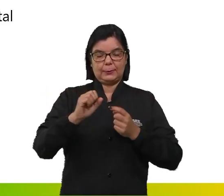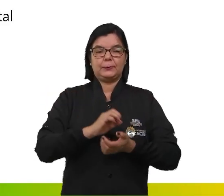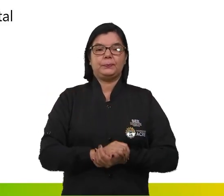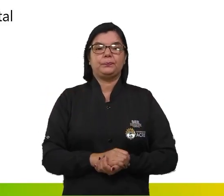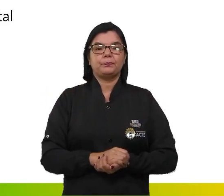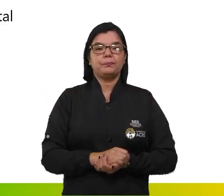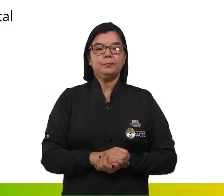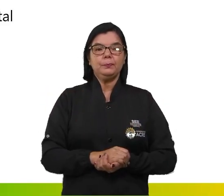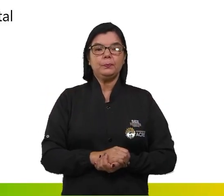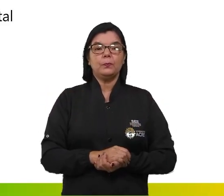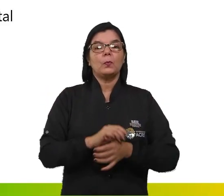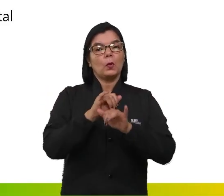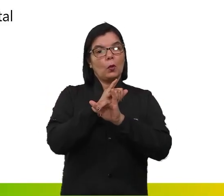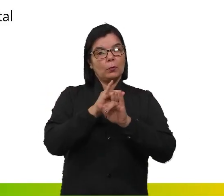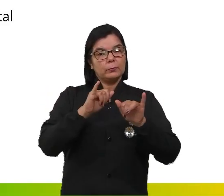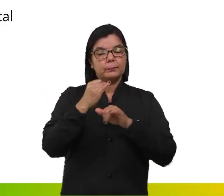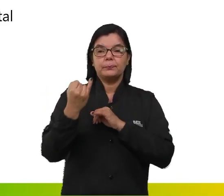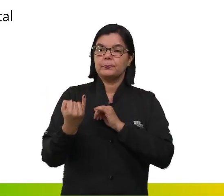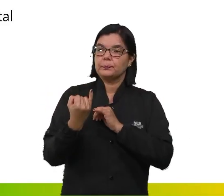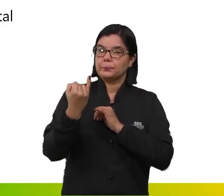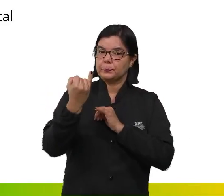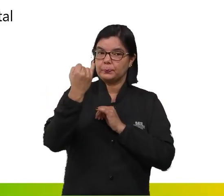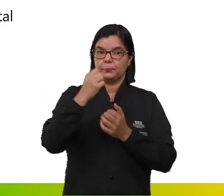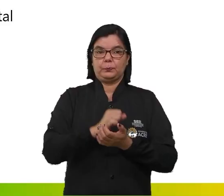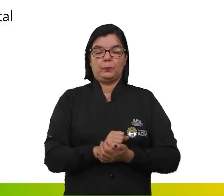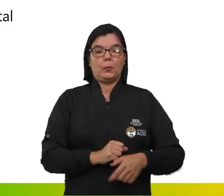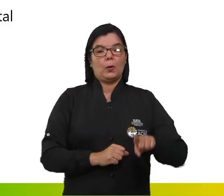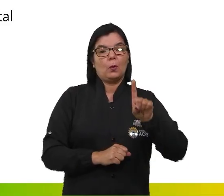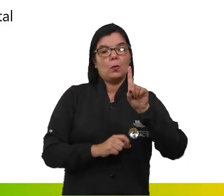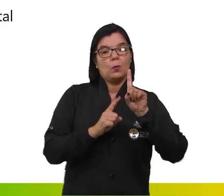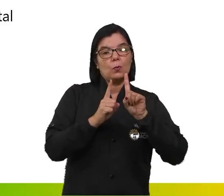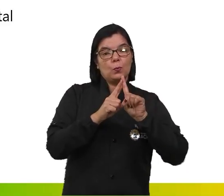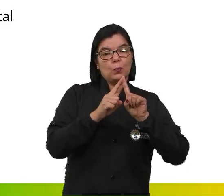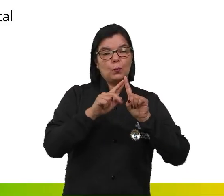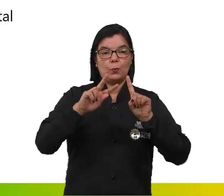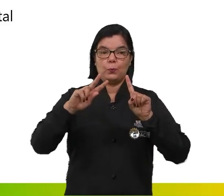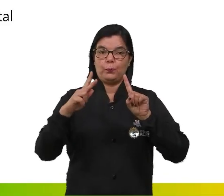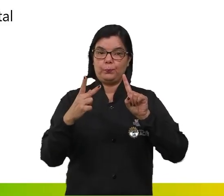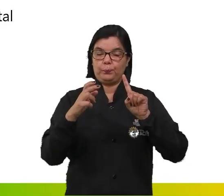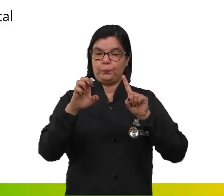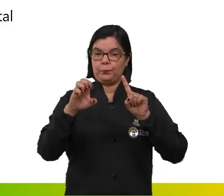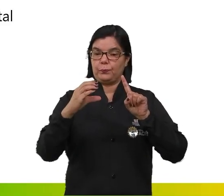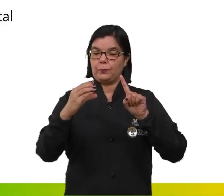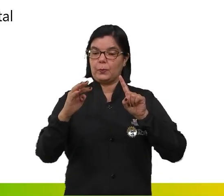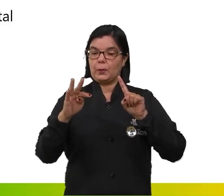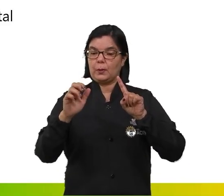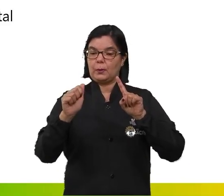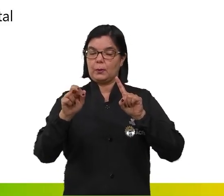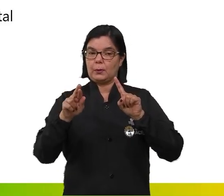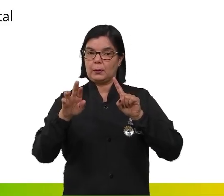Agora tenho aqui informações importantes. 1 hectare, ou hectare,